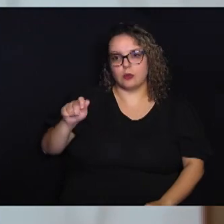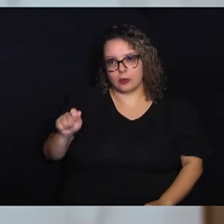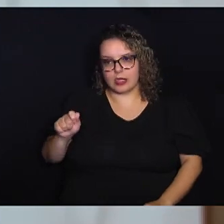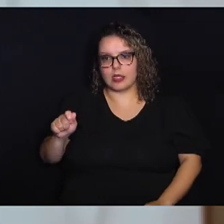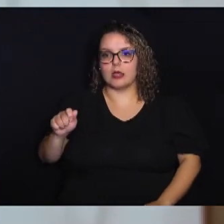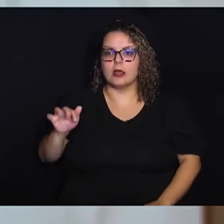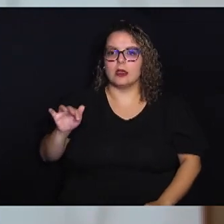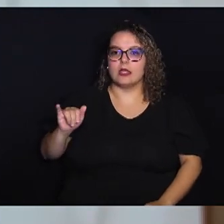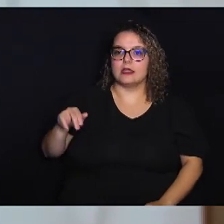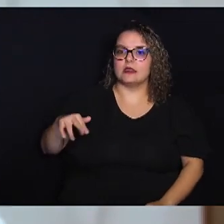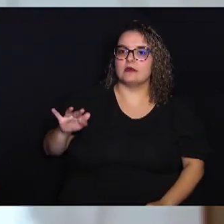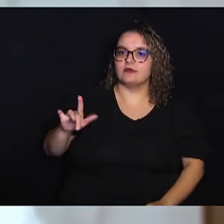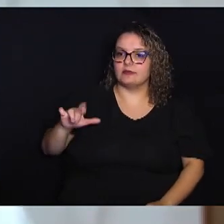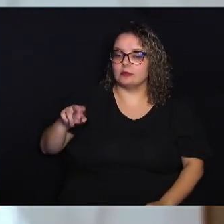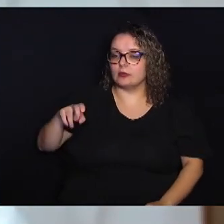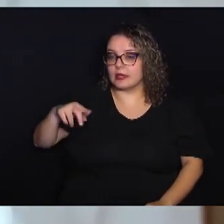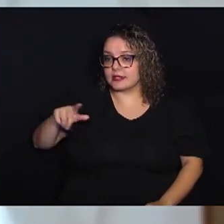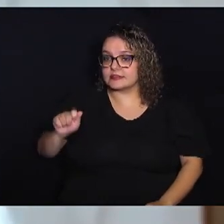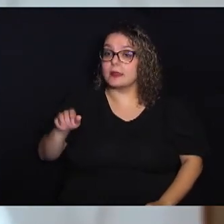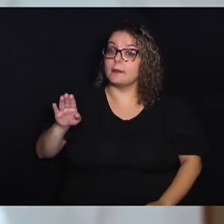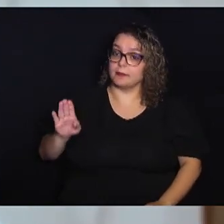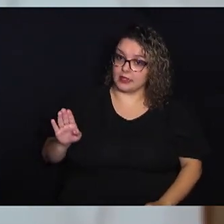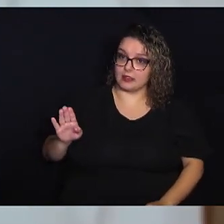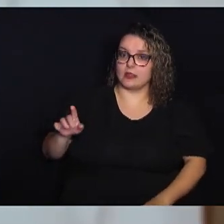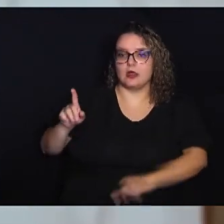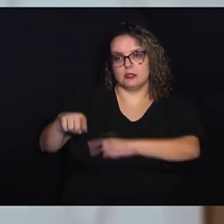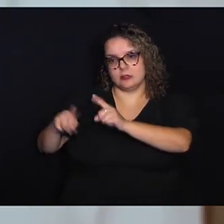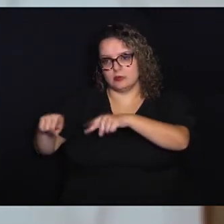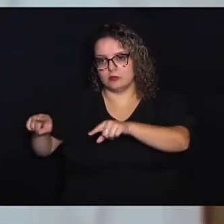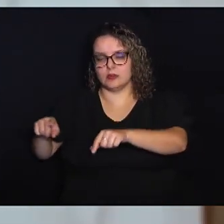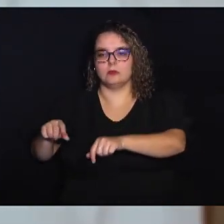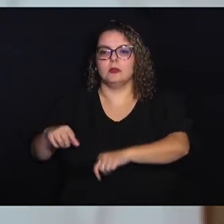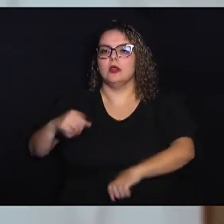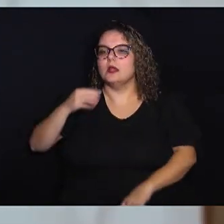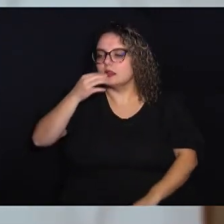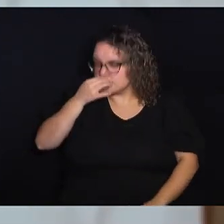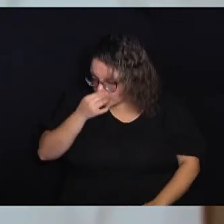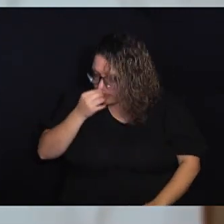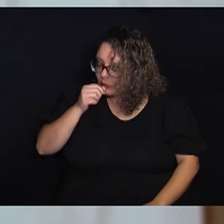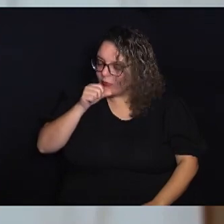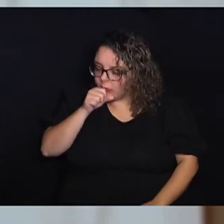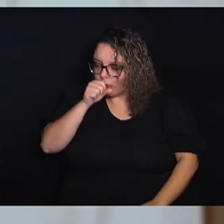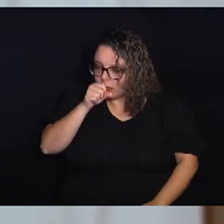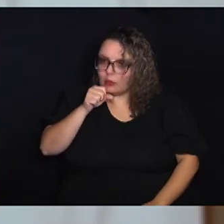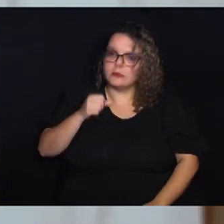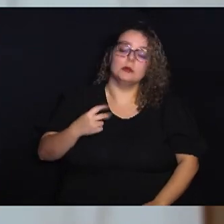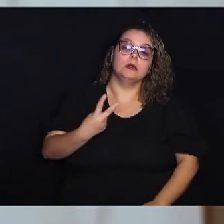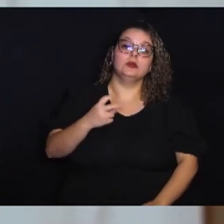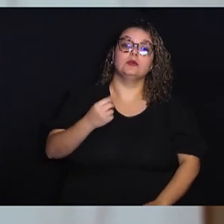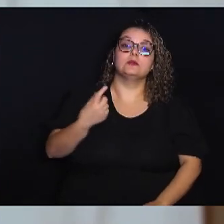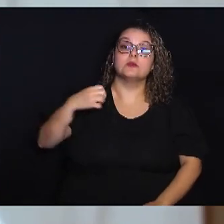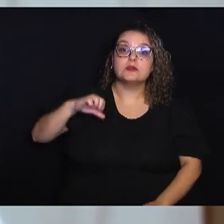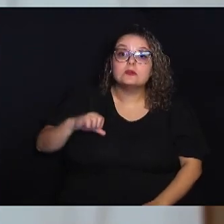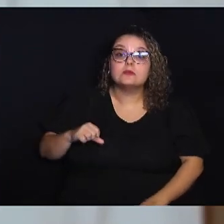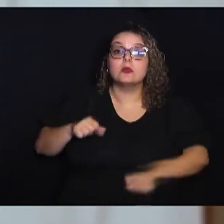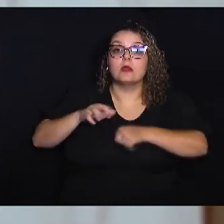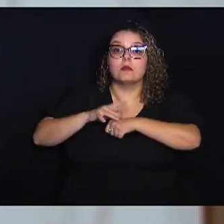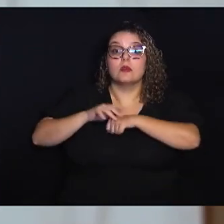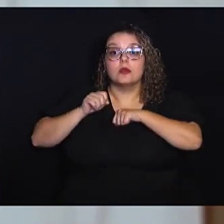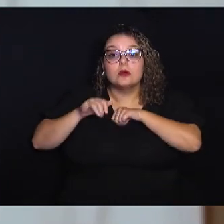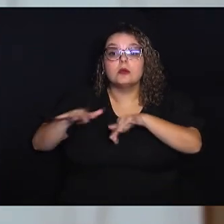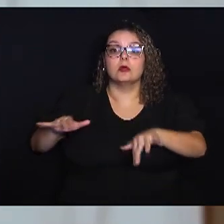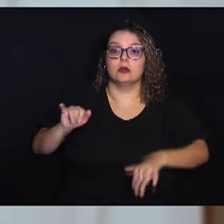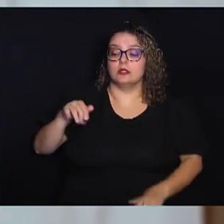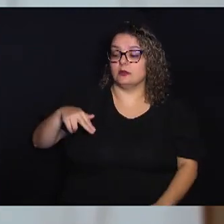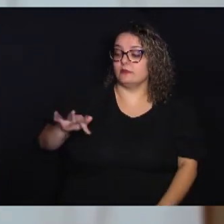o influenza B. E aí ele tem as suas mutações, né? Quando foi no ano, por exemplo, de 2009, teve uma crise, uma epidemia de